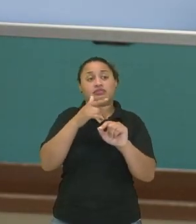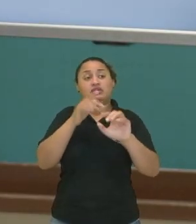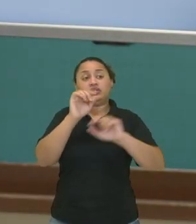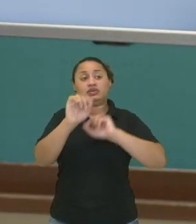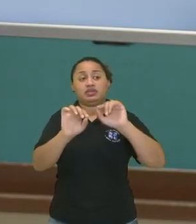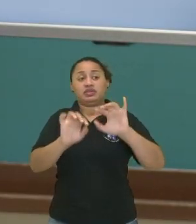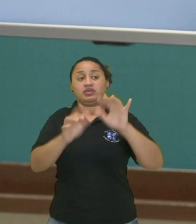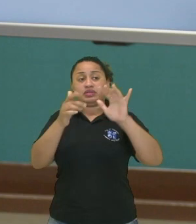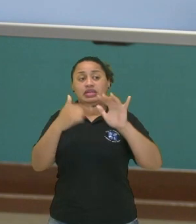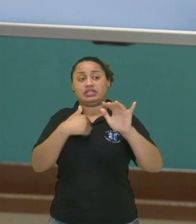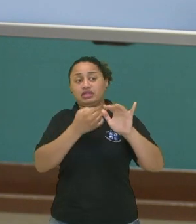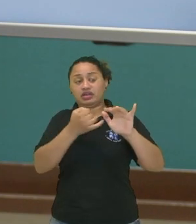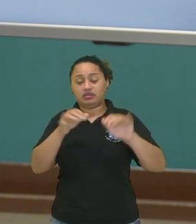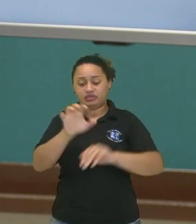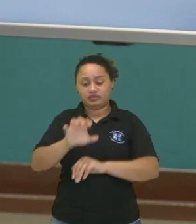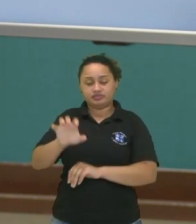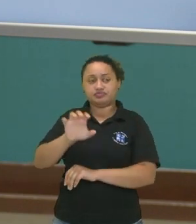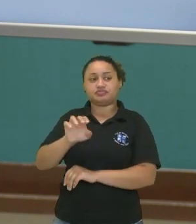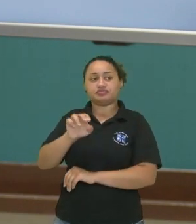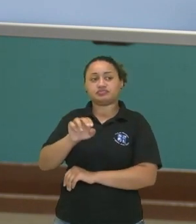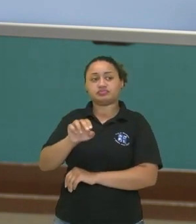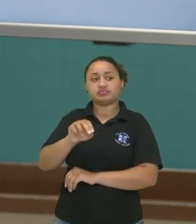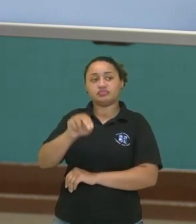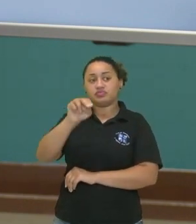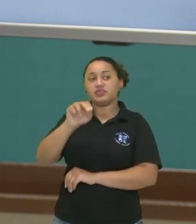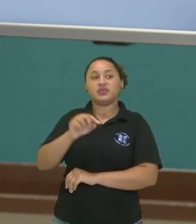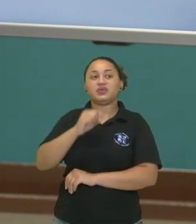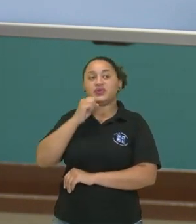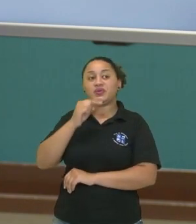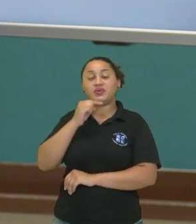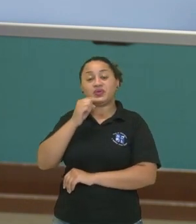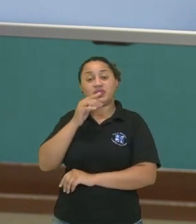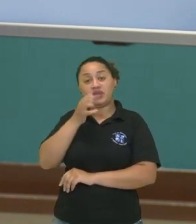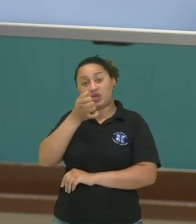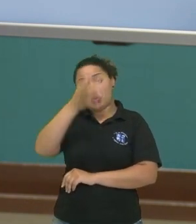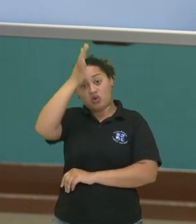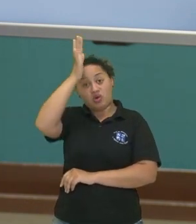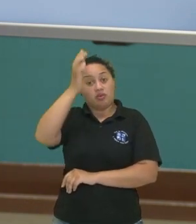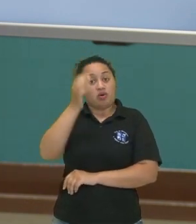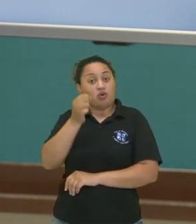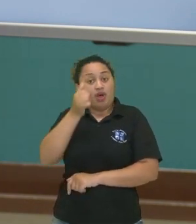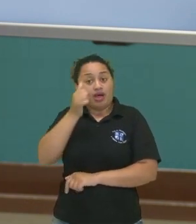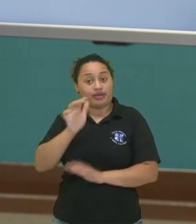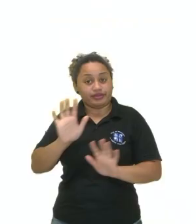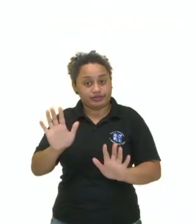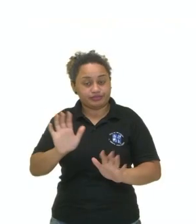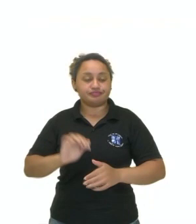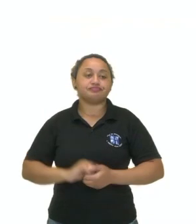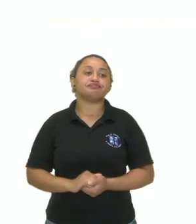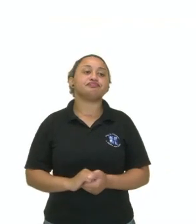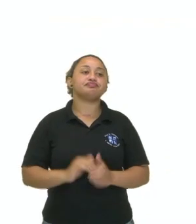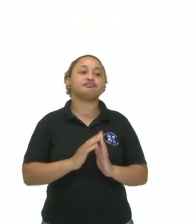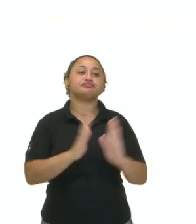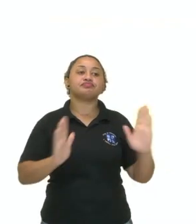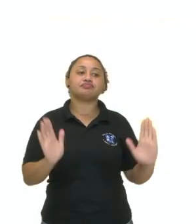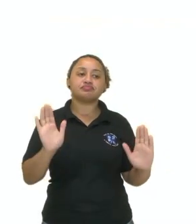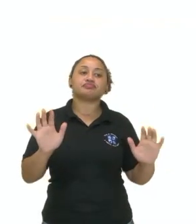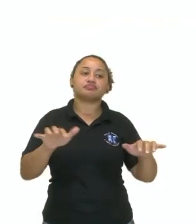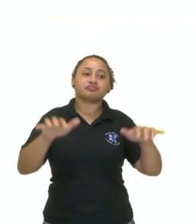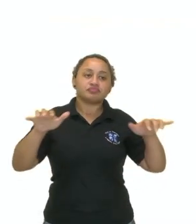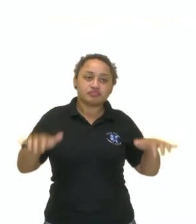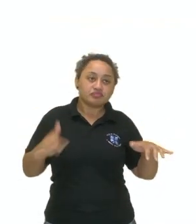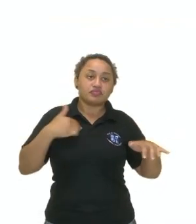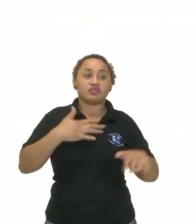cartagineses, que ficavam na região aqui norte, não dominaram Roma, por pouco. Desde o período monárquico, os romanos guerrearam